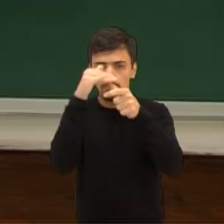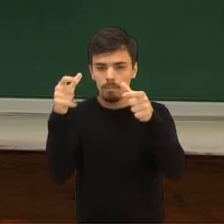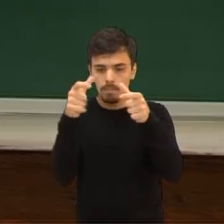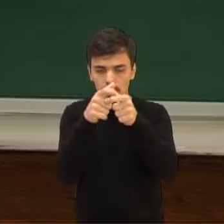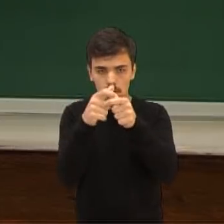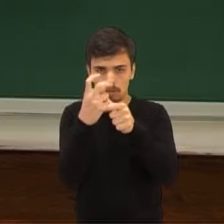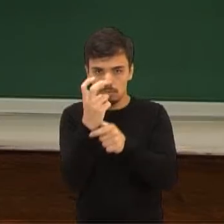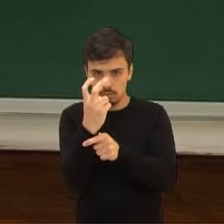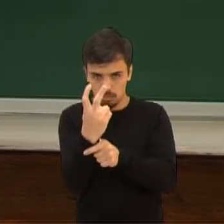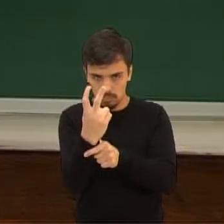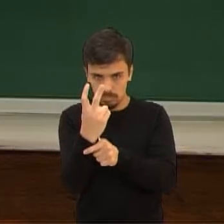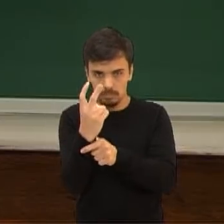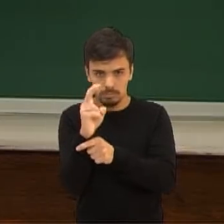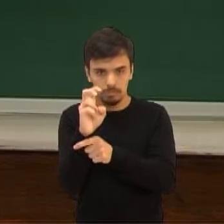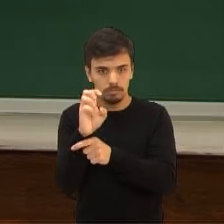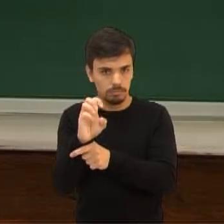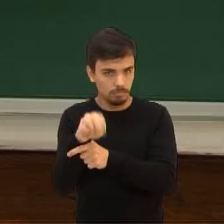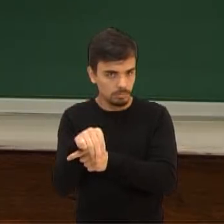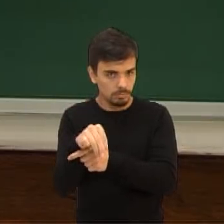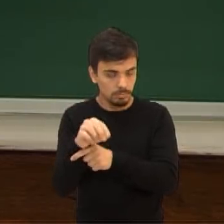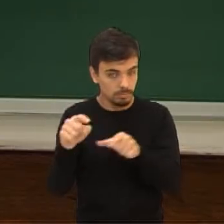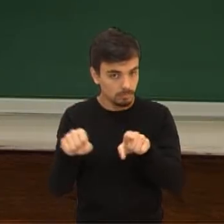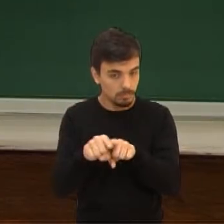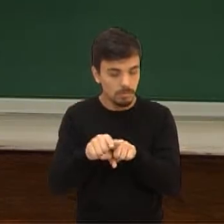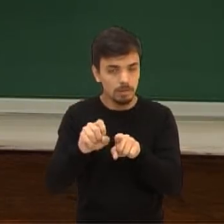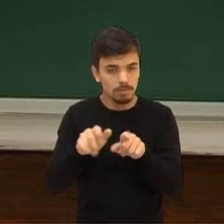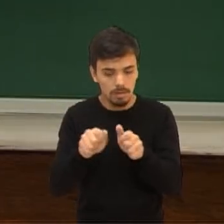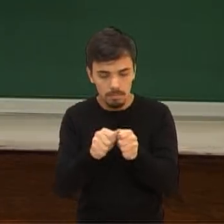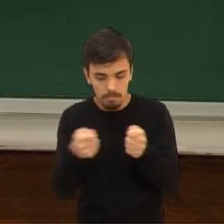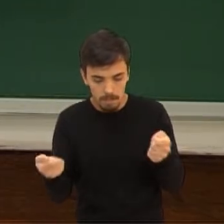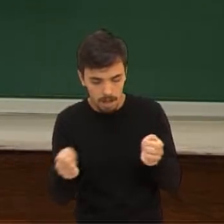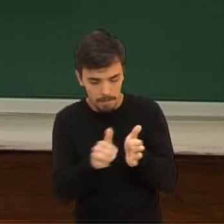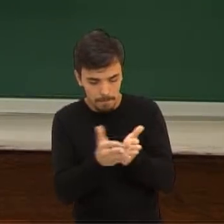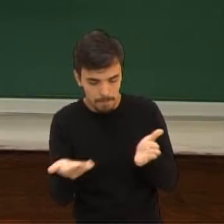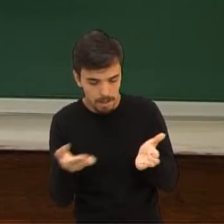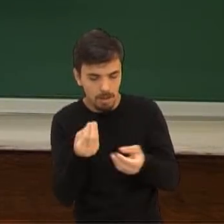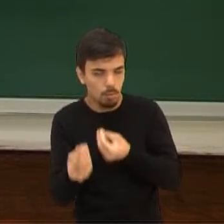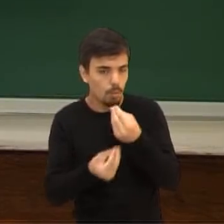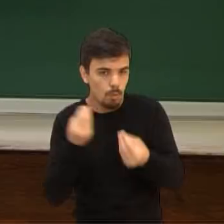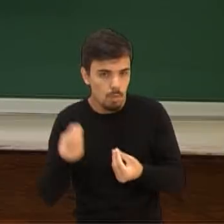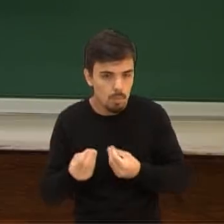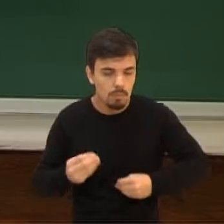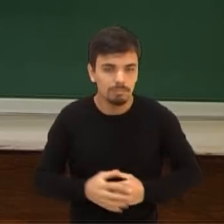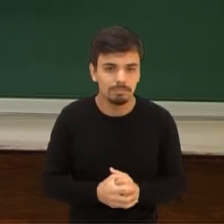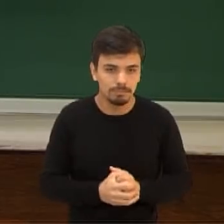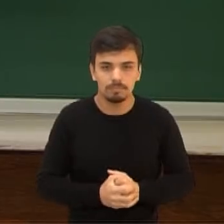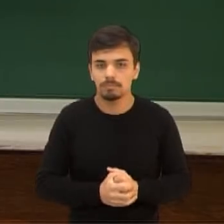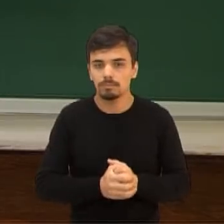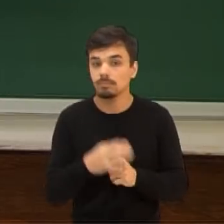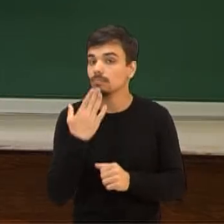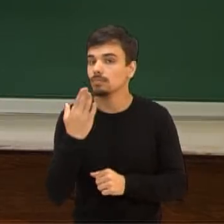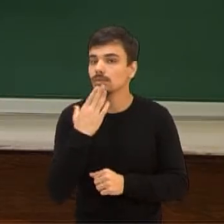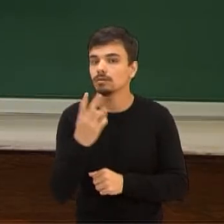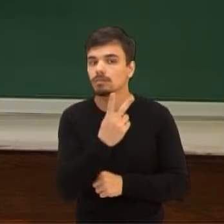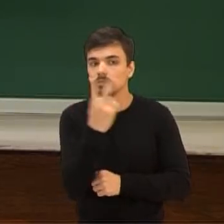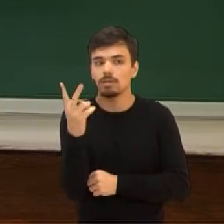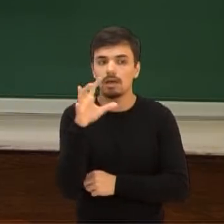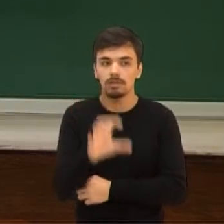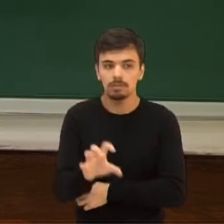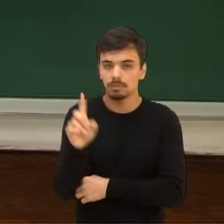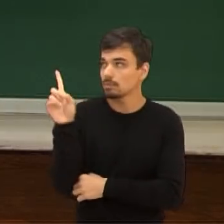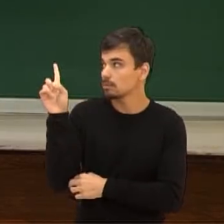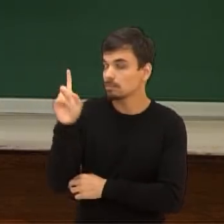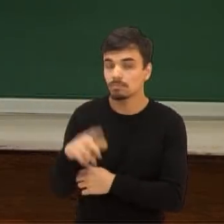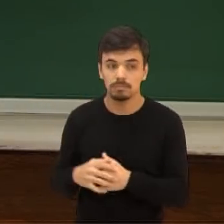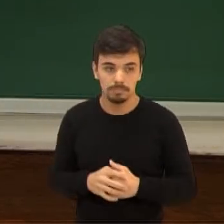2 centímetros de lado. Se eu desmontar essa caixinha, como que ela vai ficar? A nossa encomenda 2 vai ficar desta